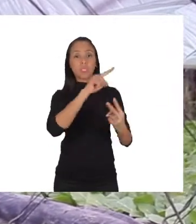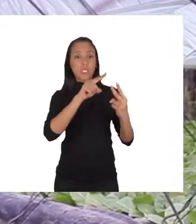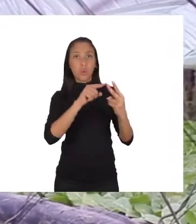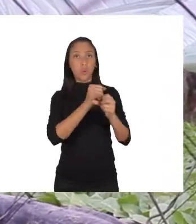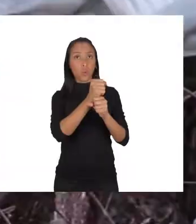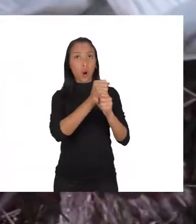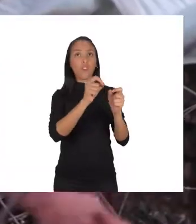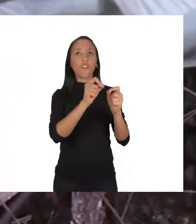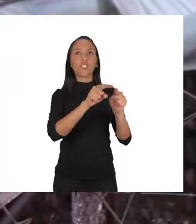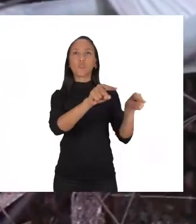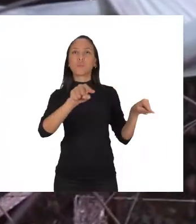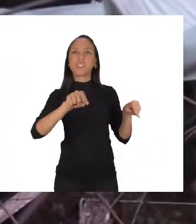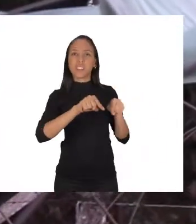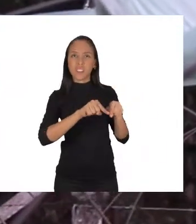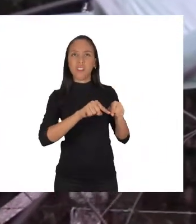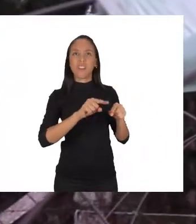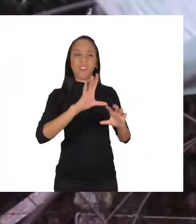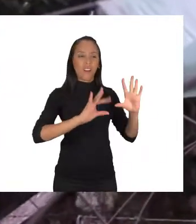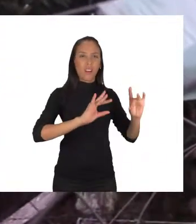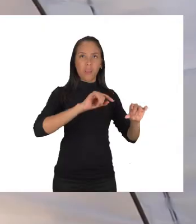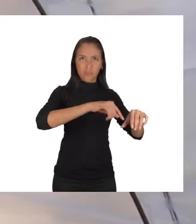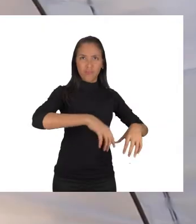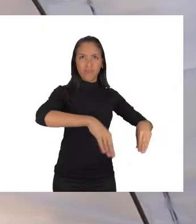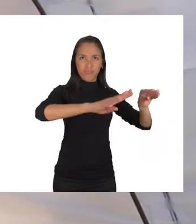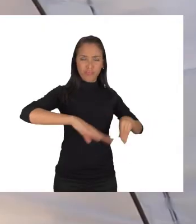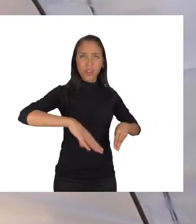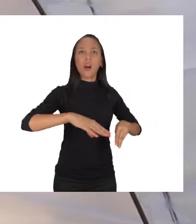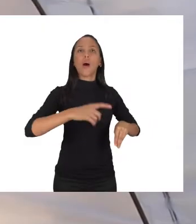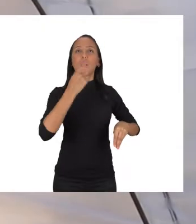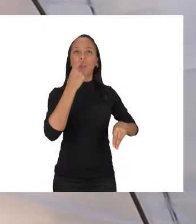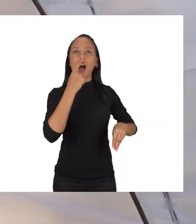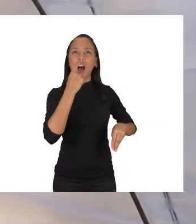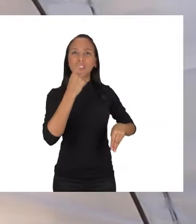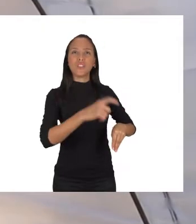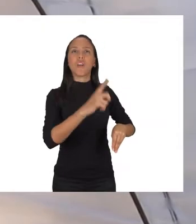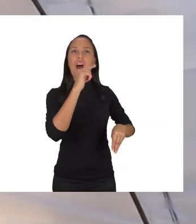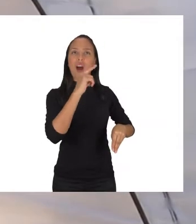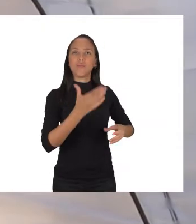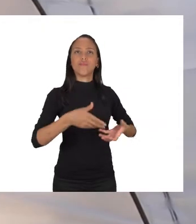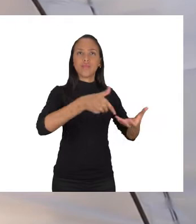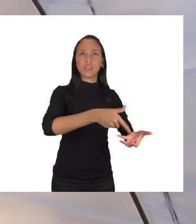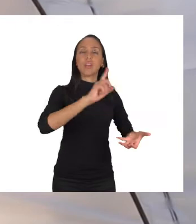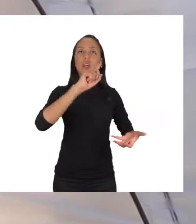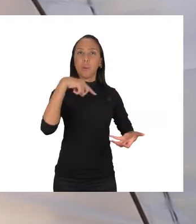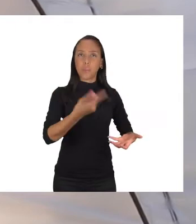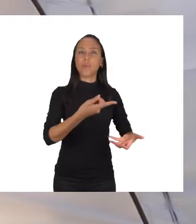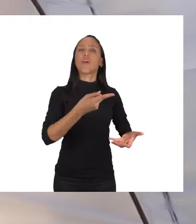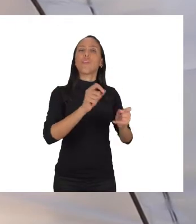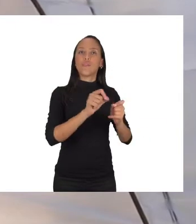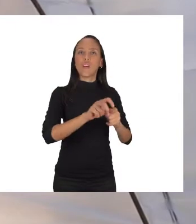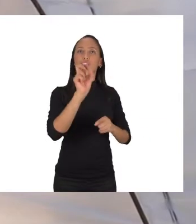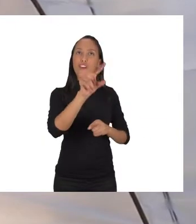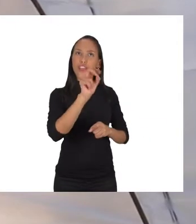lona, coloca o plástico, água, adubo e já começa usando o cobre sandox. Conforme for, eles usavam